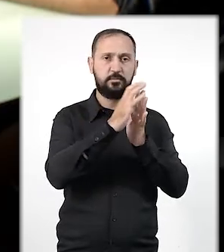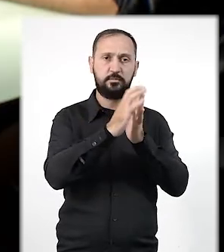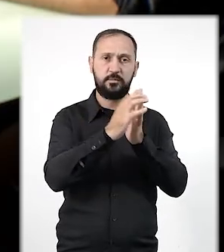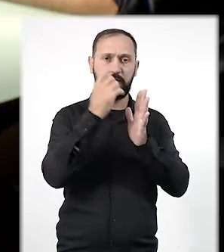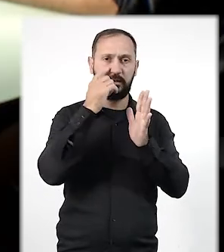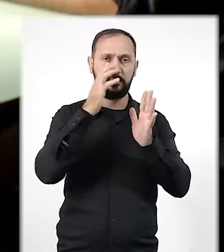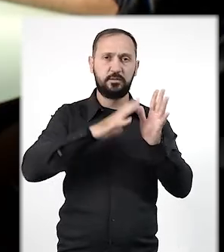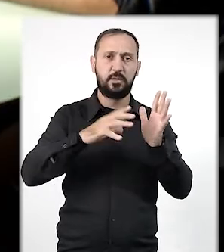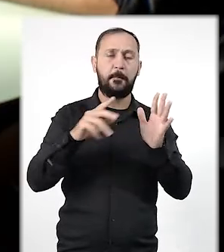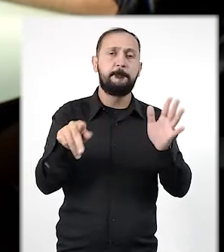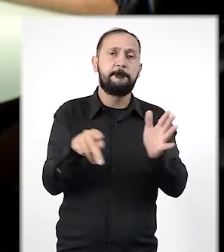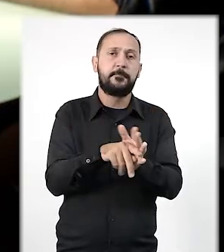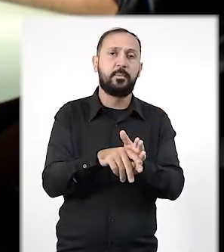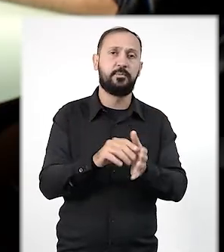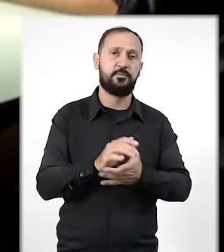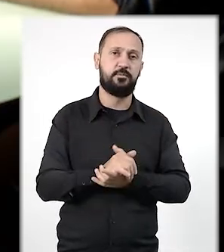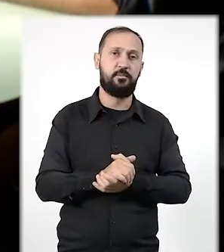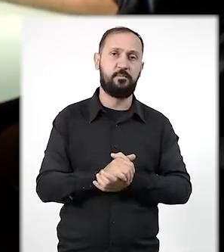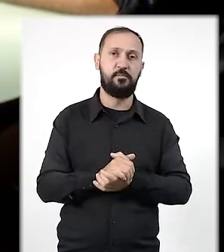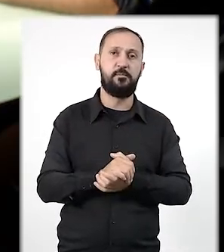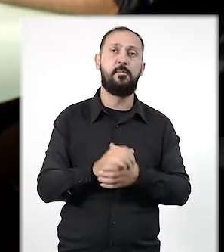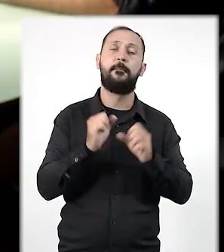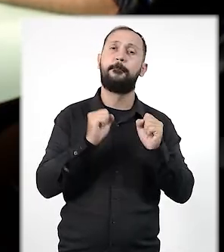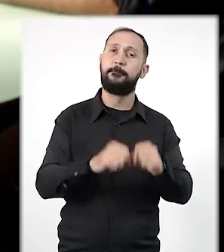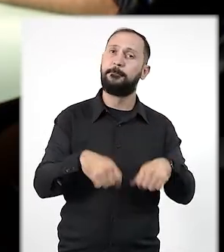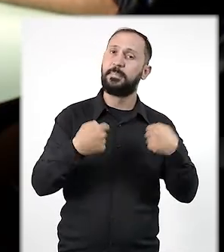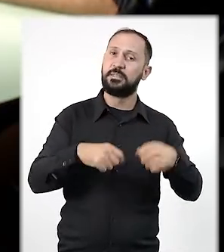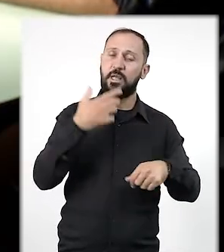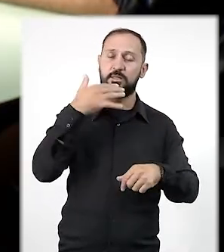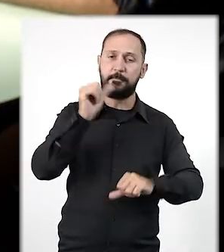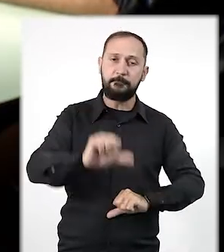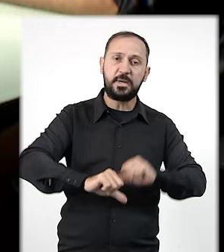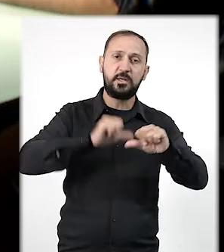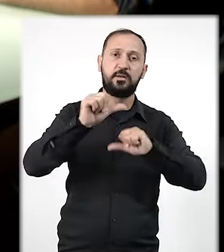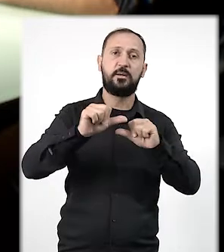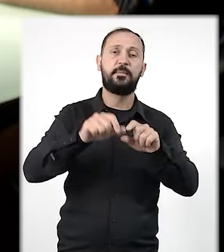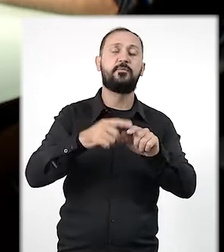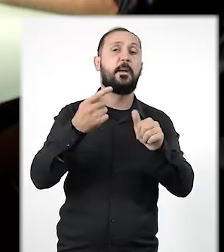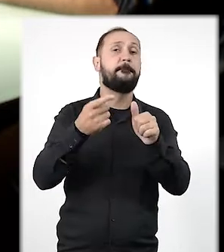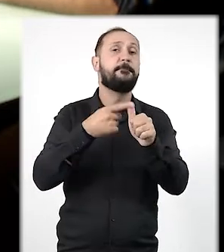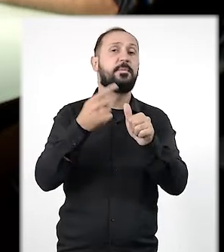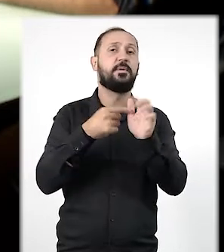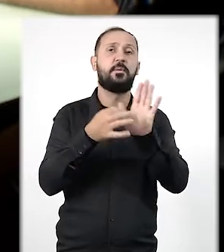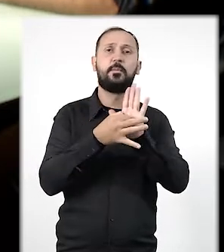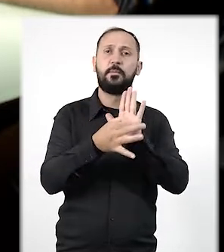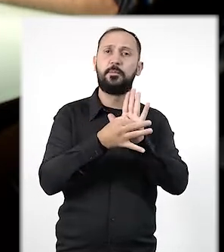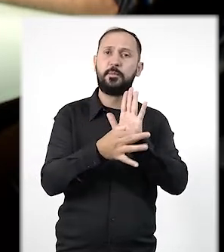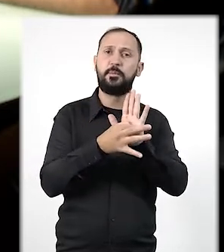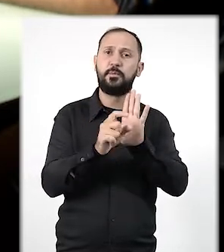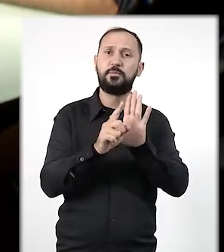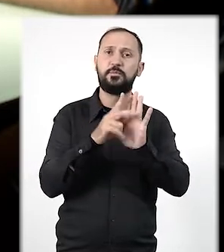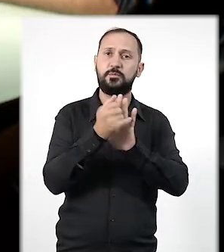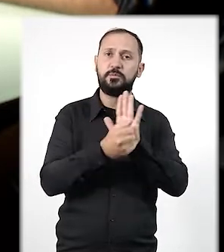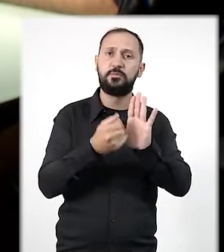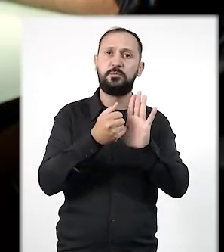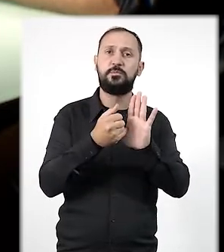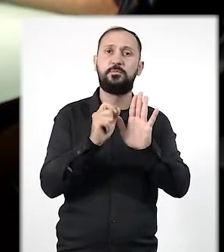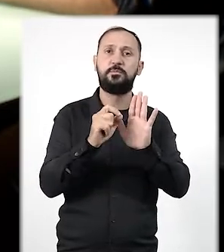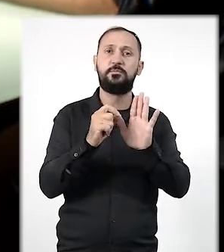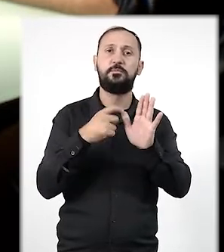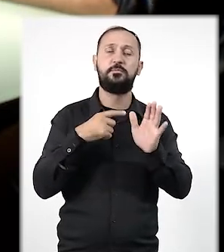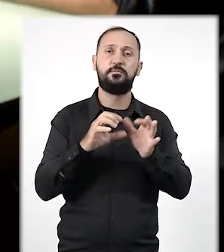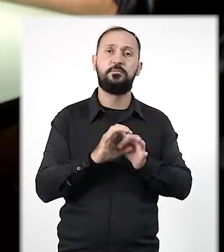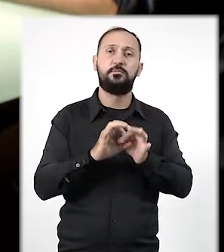fazer a leitura de forma automatizada. Ele ainda precisa ser aperfeiçoado, mas foi a primeira proposta apresentada de um software para